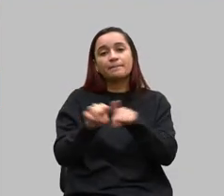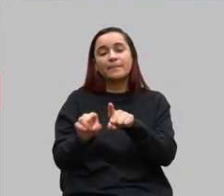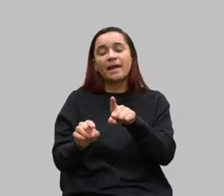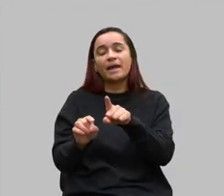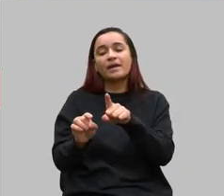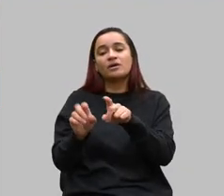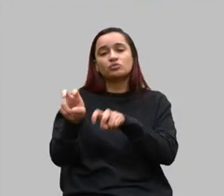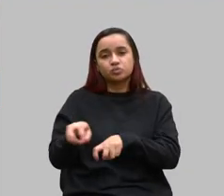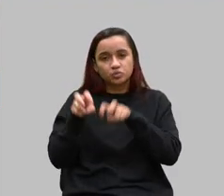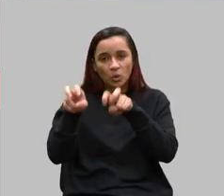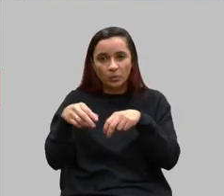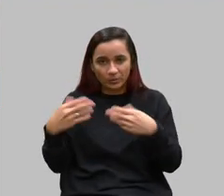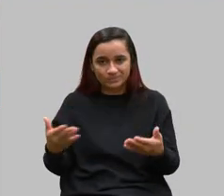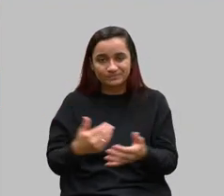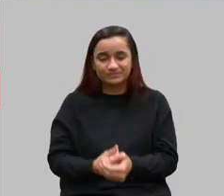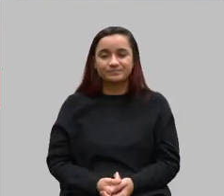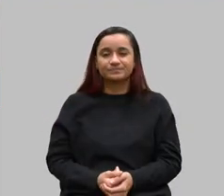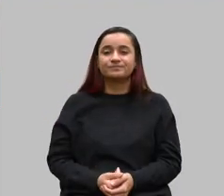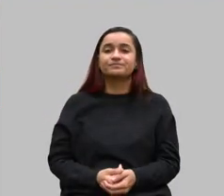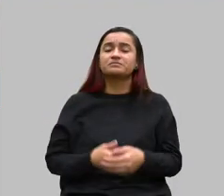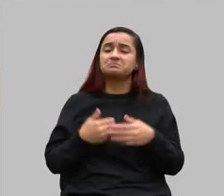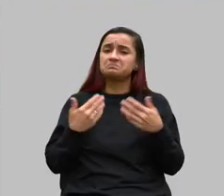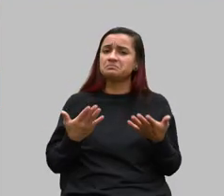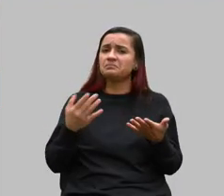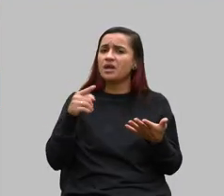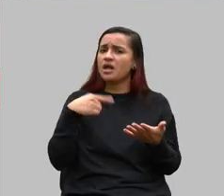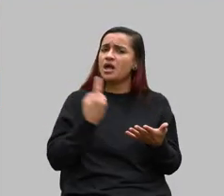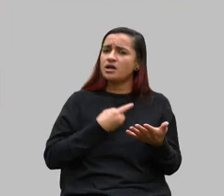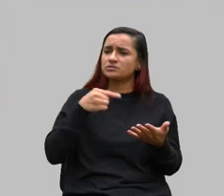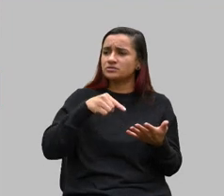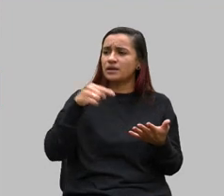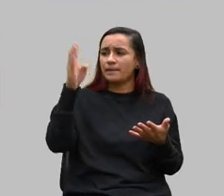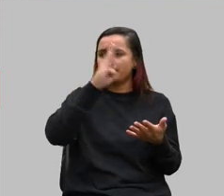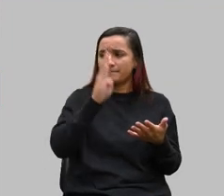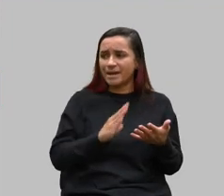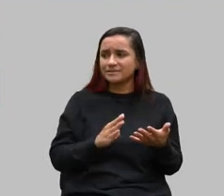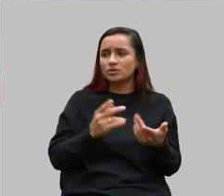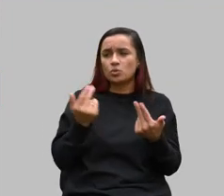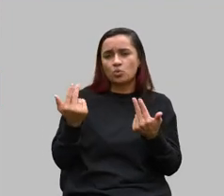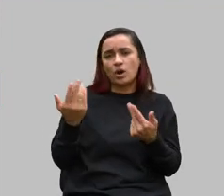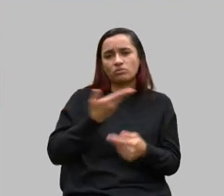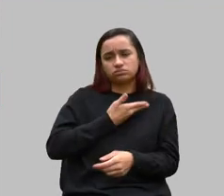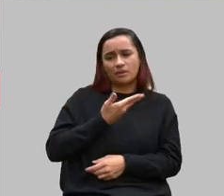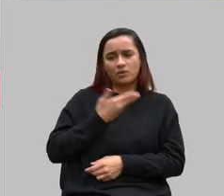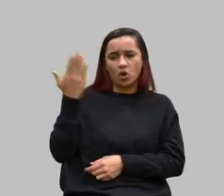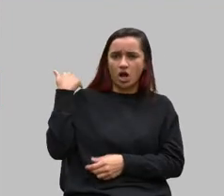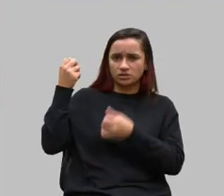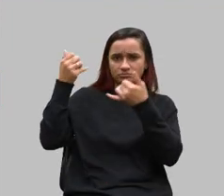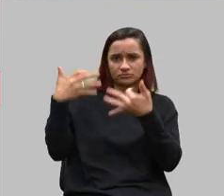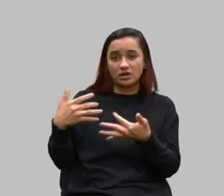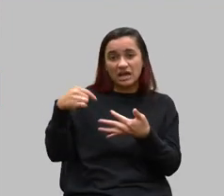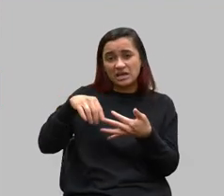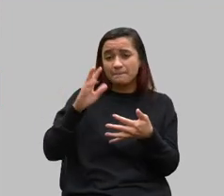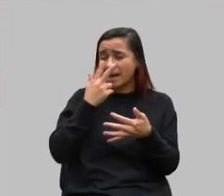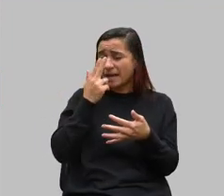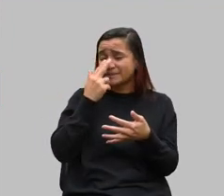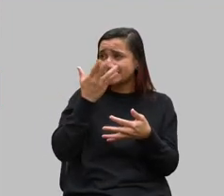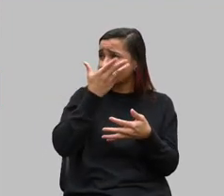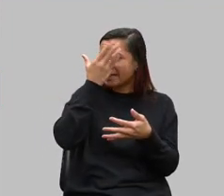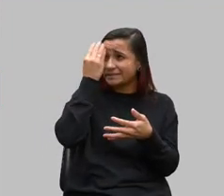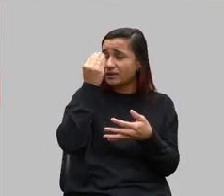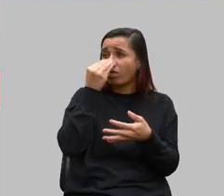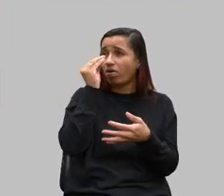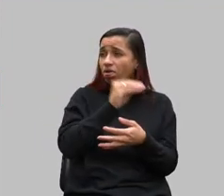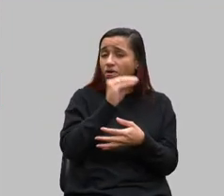Setor Ferroviário no Brasil conforme alguns colegas já comentaram anteriormente ele foi esquecido não é nas últimas décadas vários dos